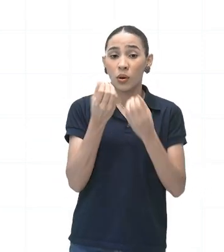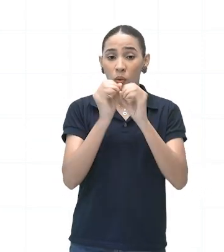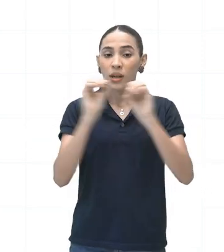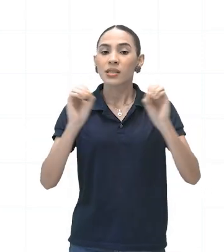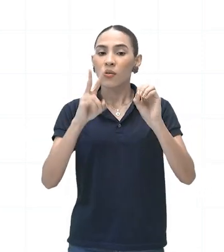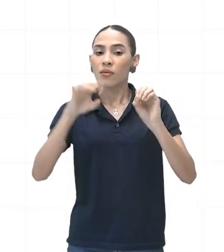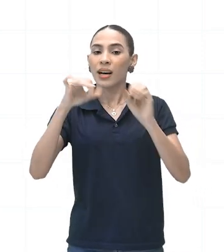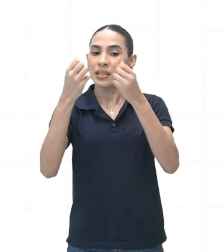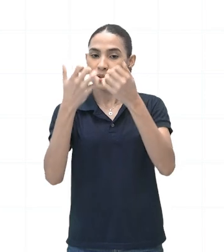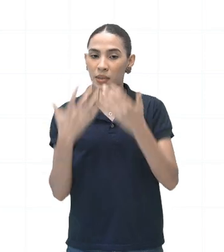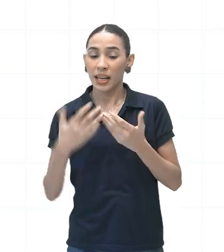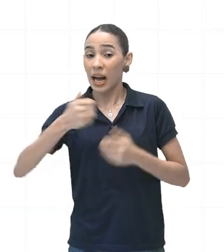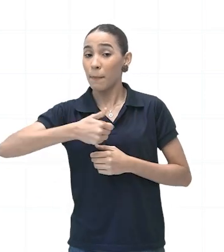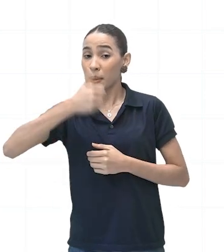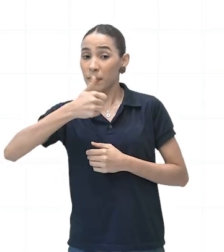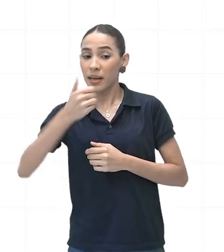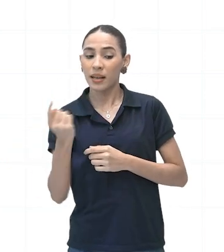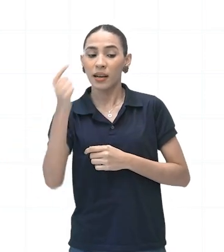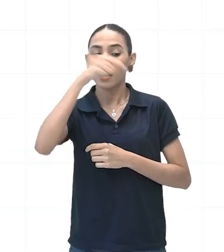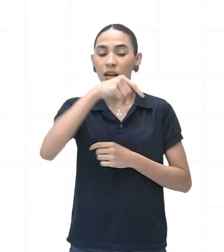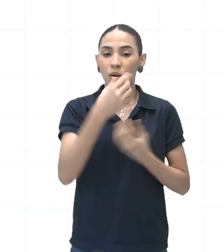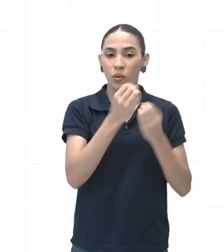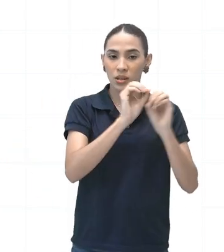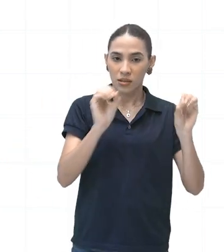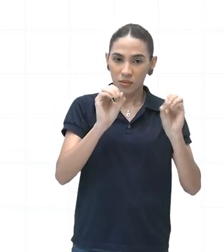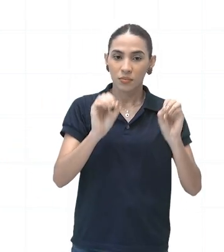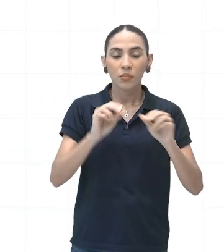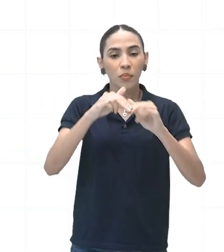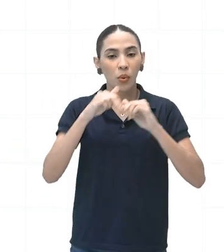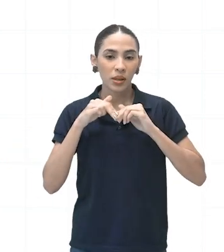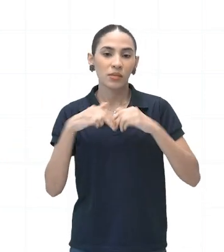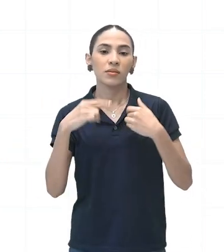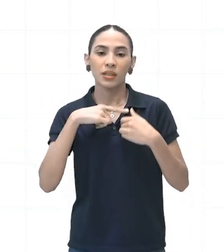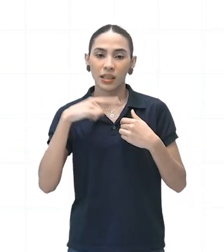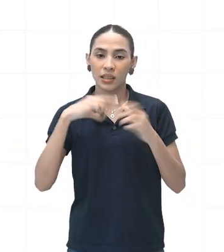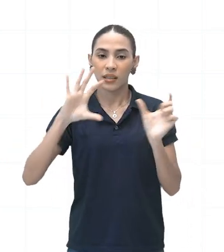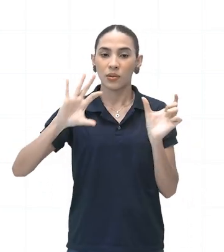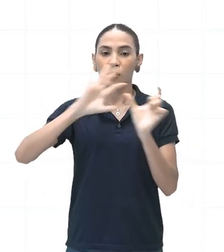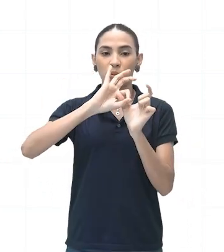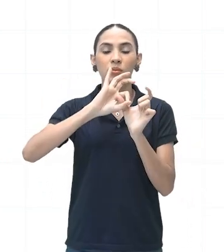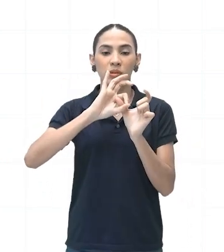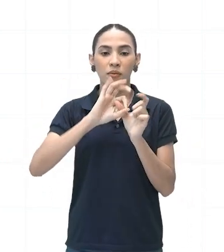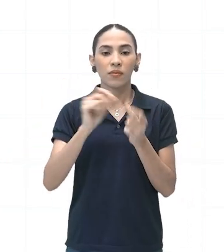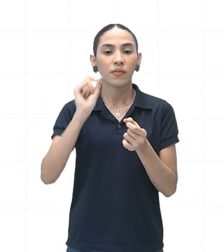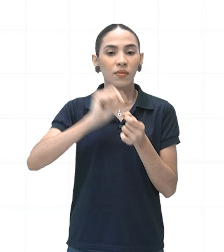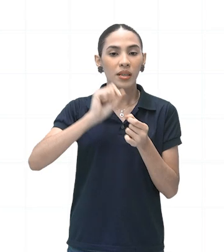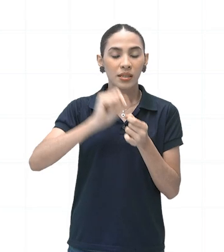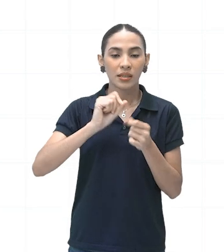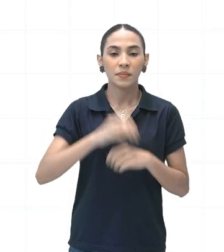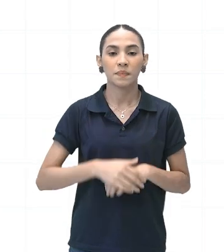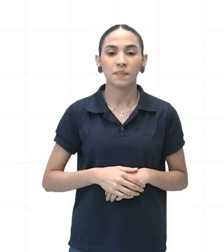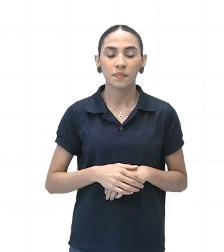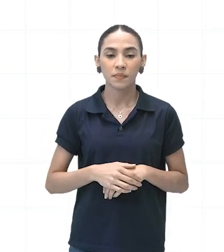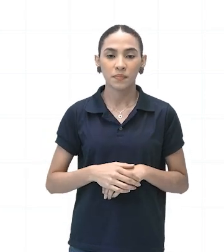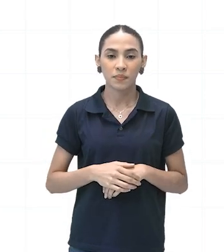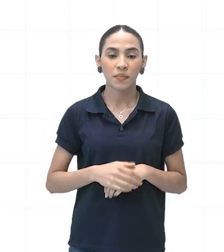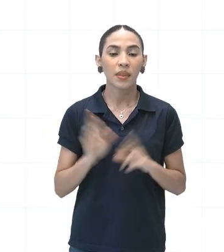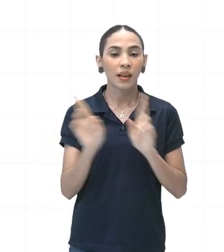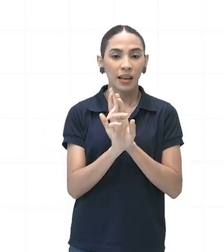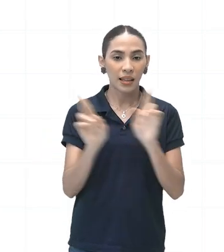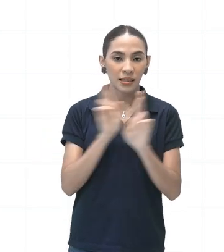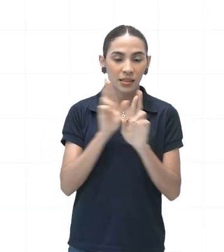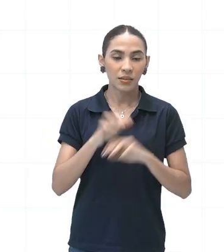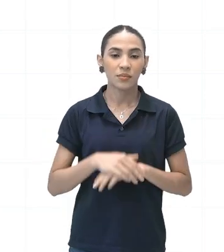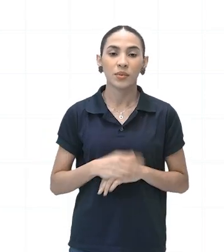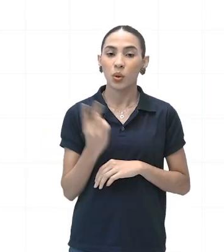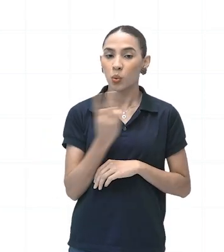explicando a primeira. Por isso, nós temos essa conjunção para fazer a relação